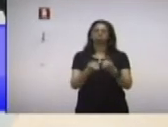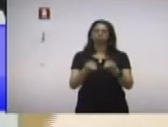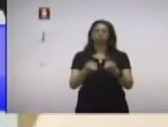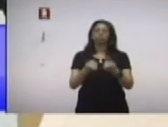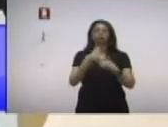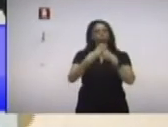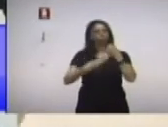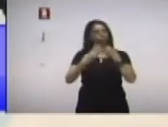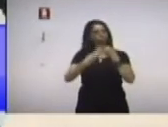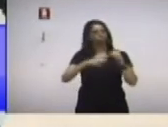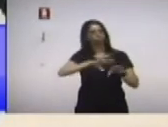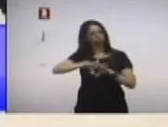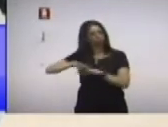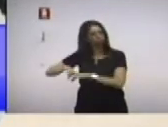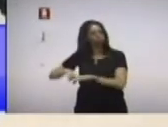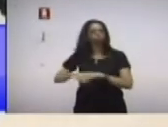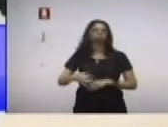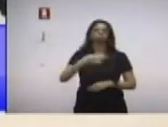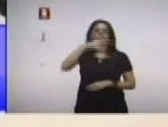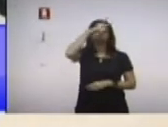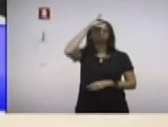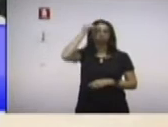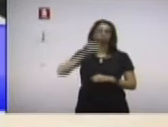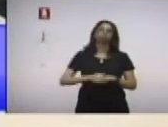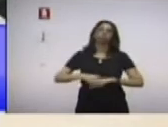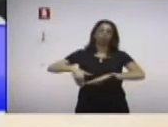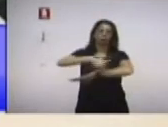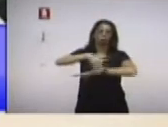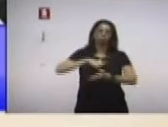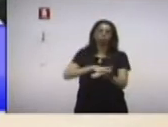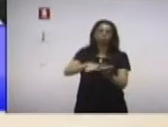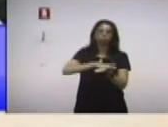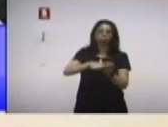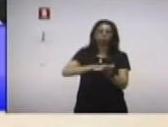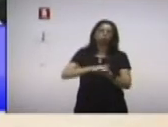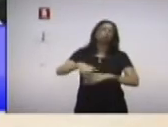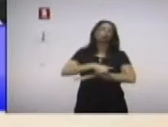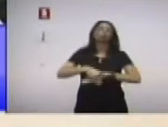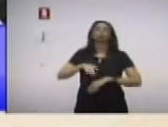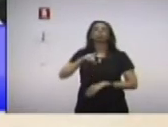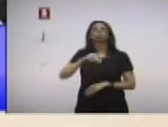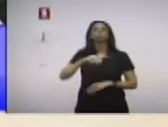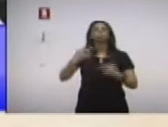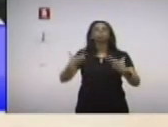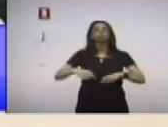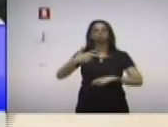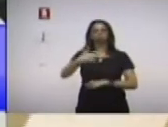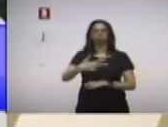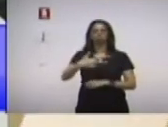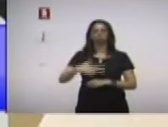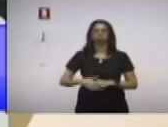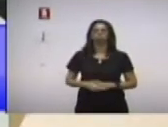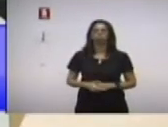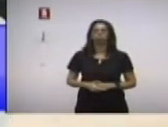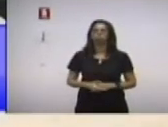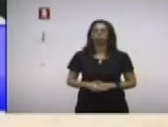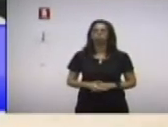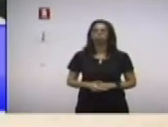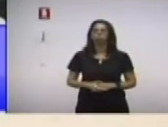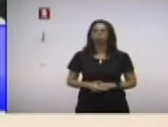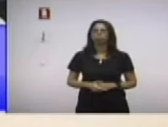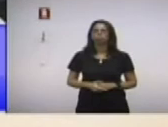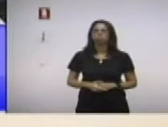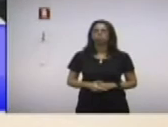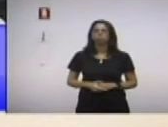Marquinho da Bola sugere executivo recapeamento asfáltico na rua gasolina Amadeu Fiorini no bairro Bom Retiro o